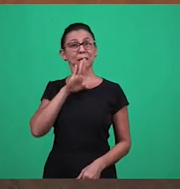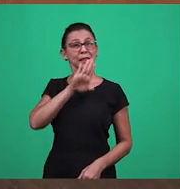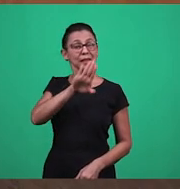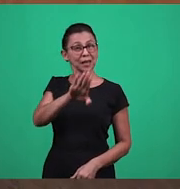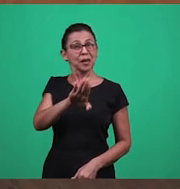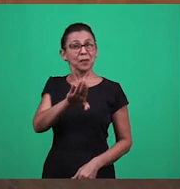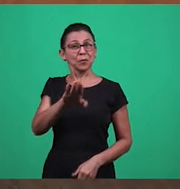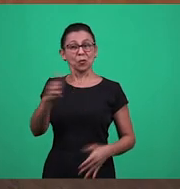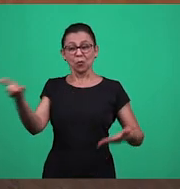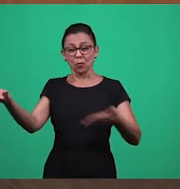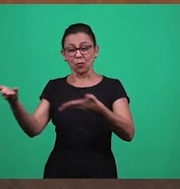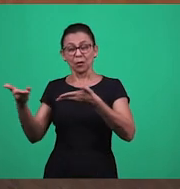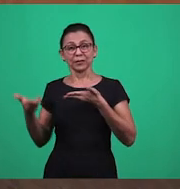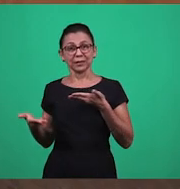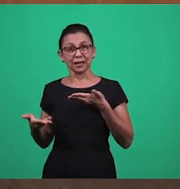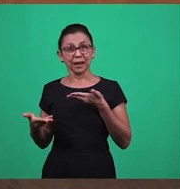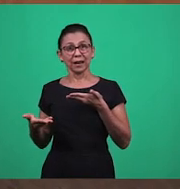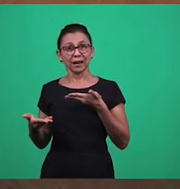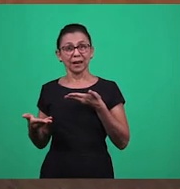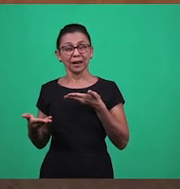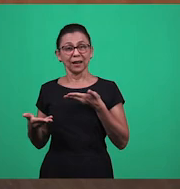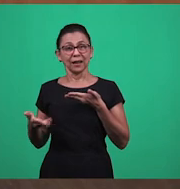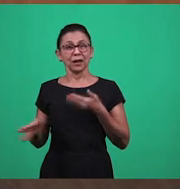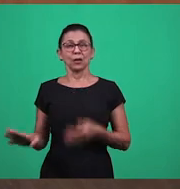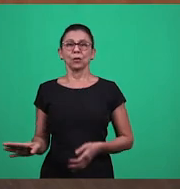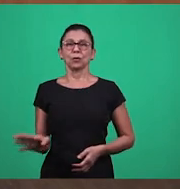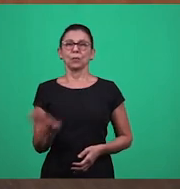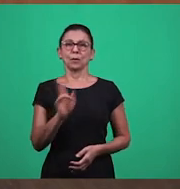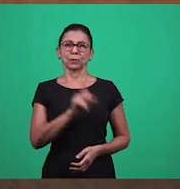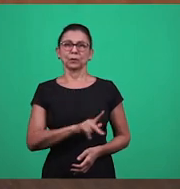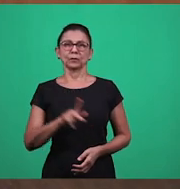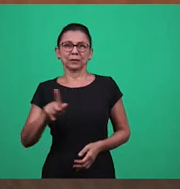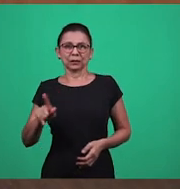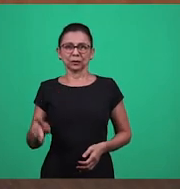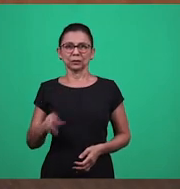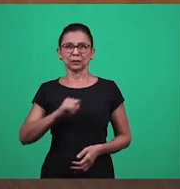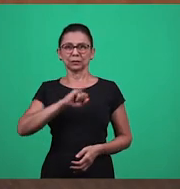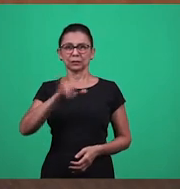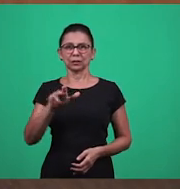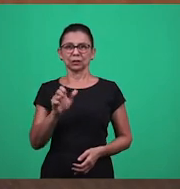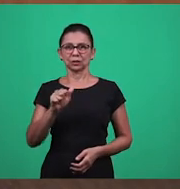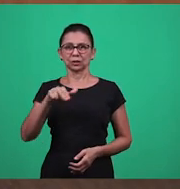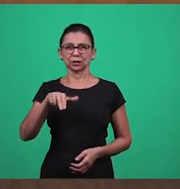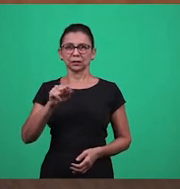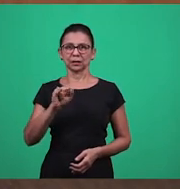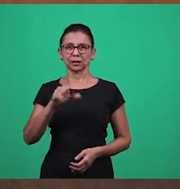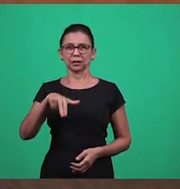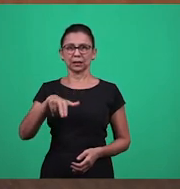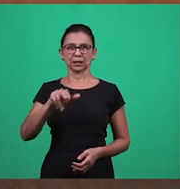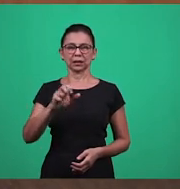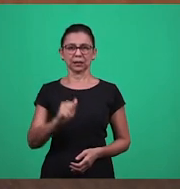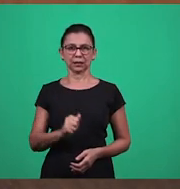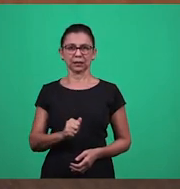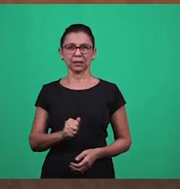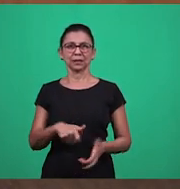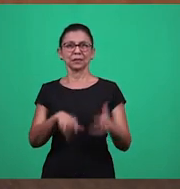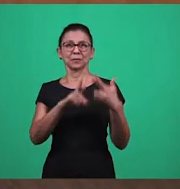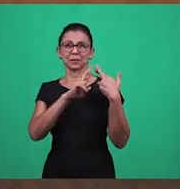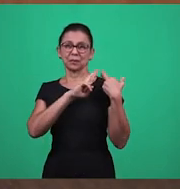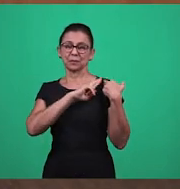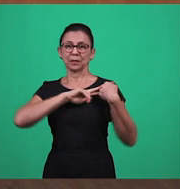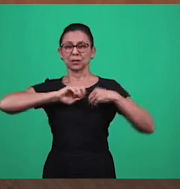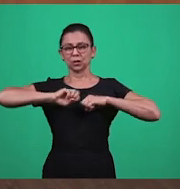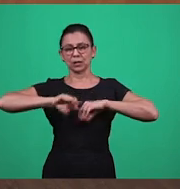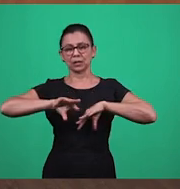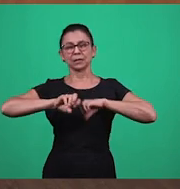uma professora para dar uma aula de iniciação musical. Coube à professora Janaína Lima Zumac a responsabilidade